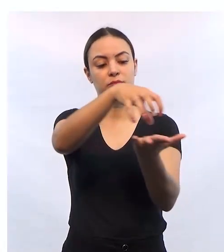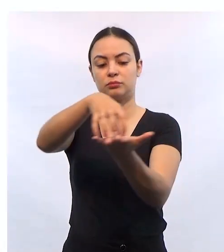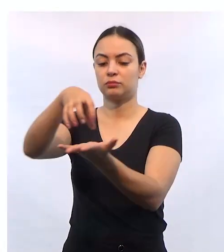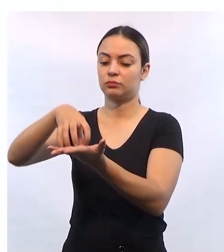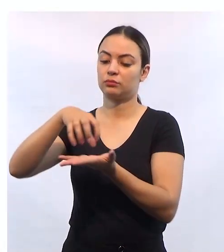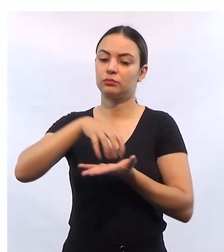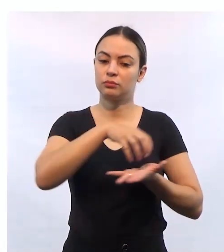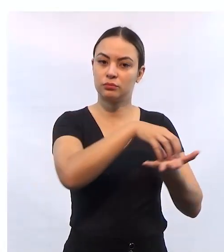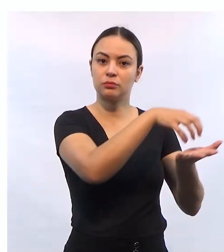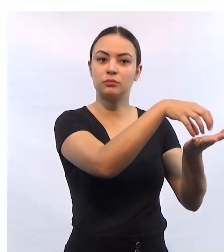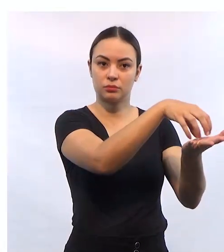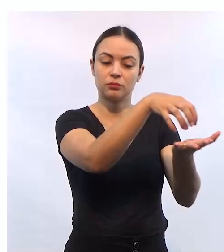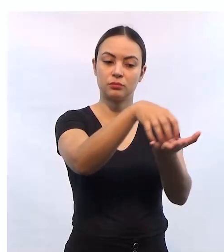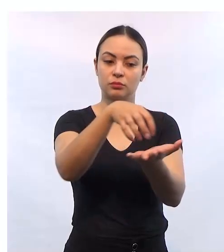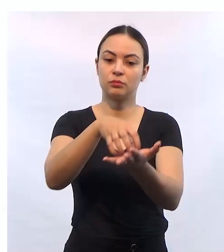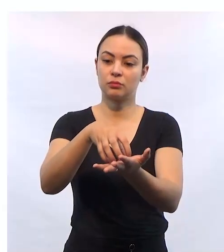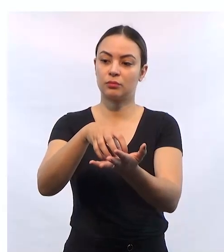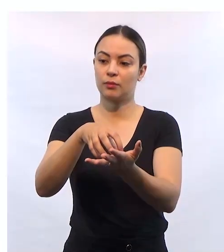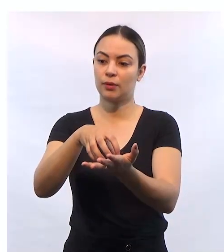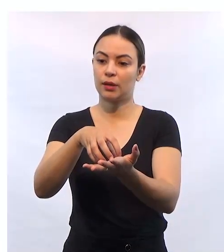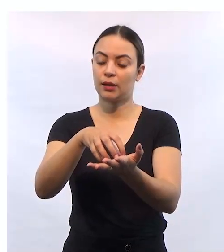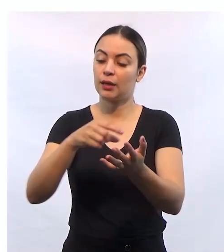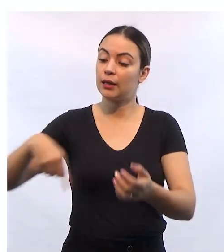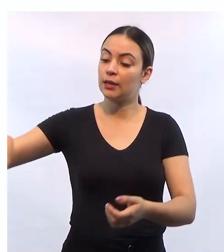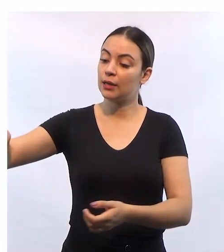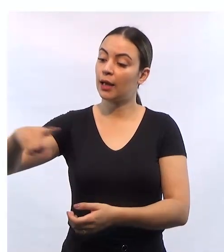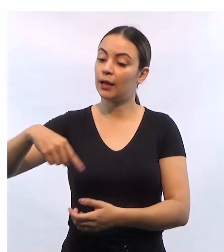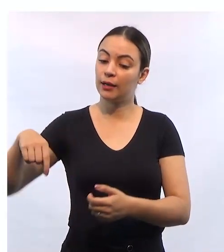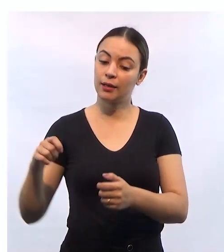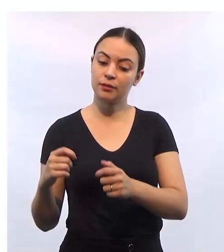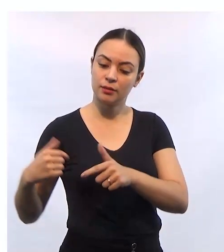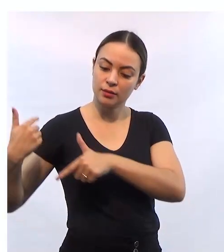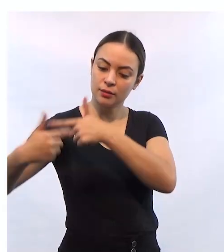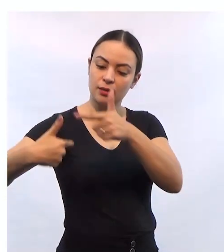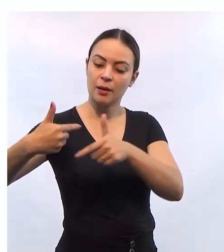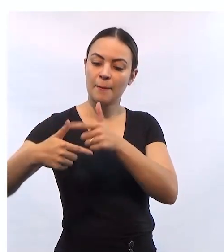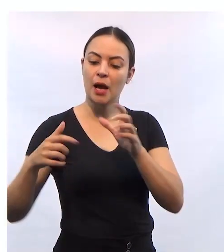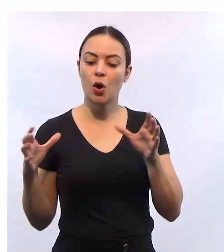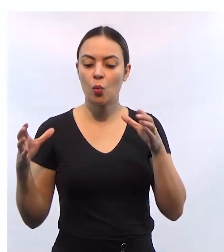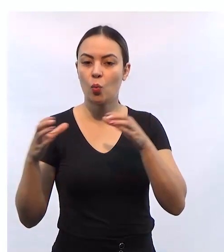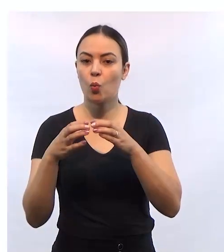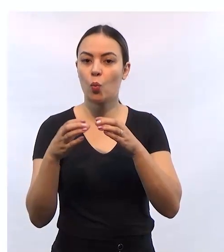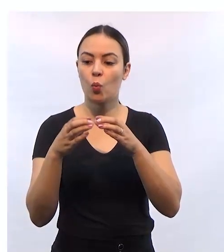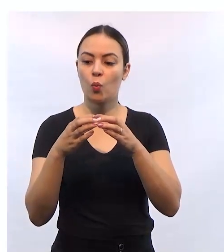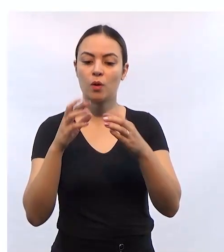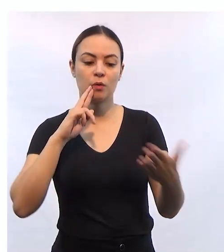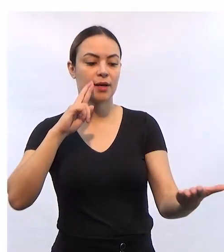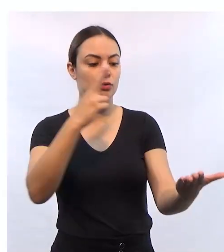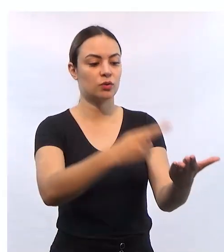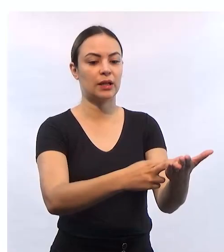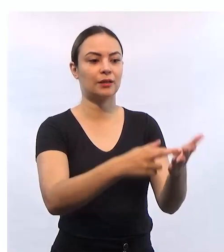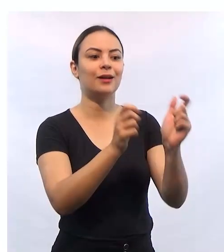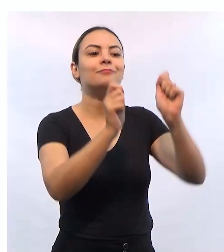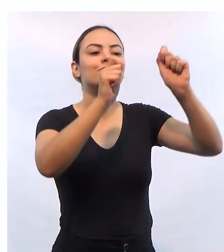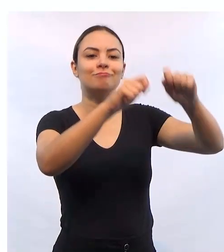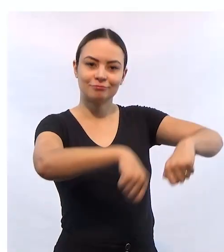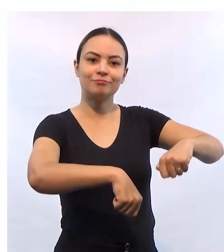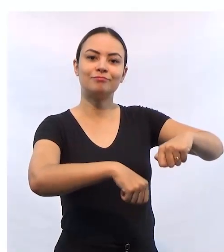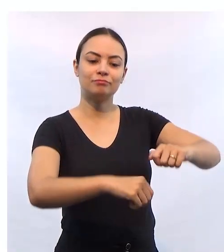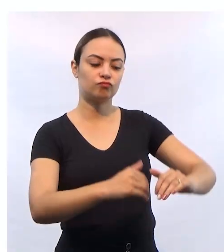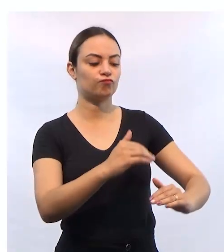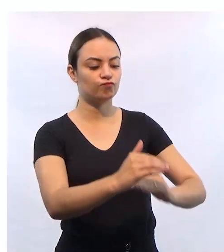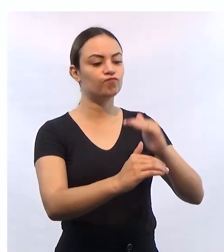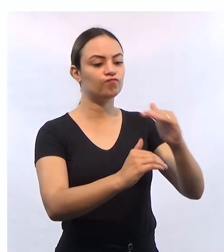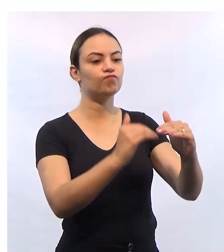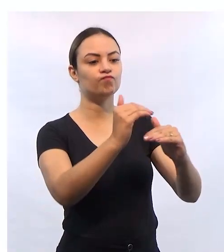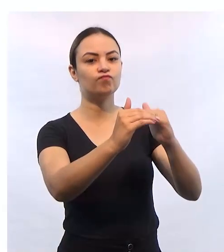meio delas que os resultados são alcançados. De nada adianta pensar em técnicas e procedimentos,